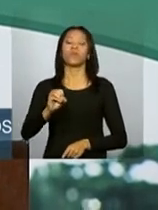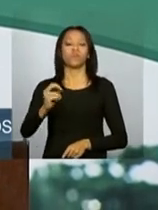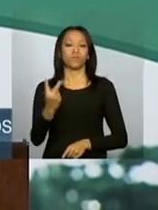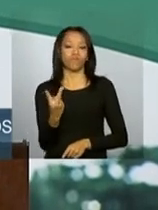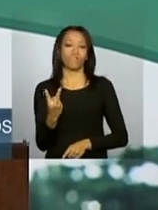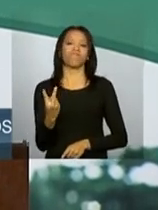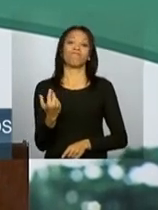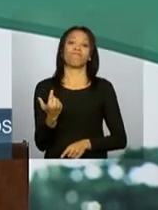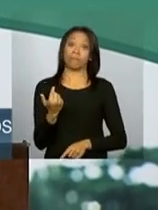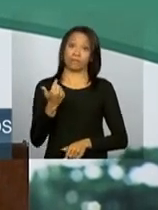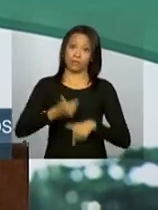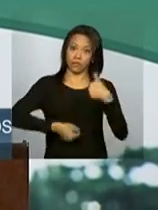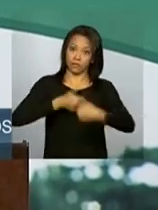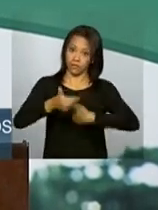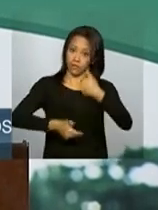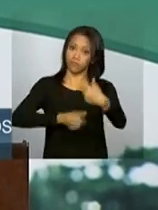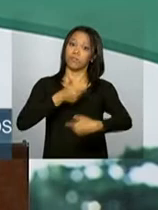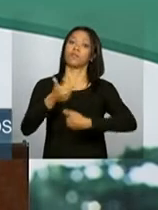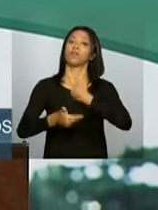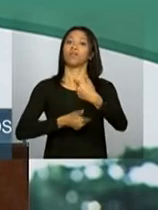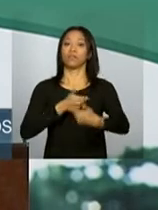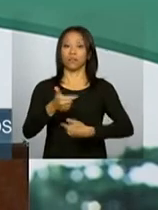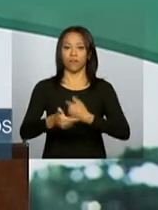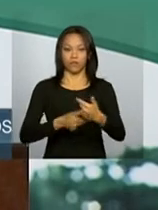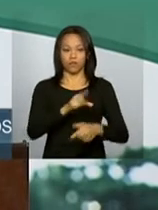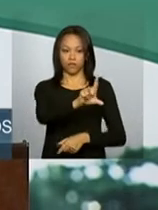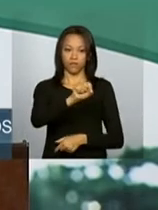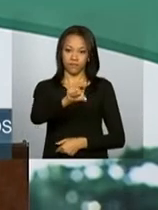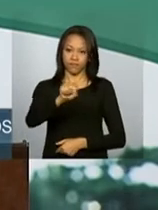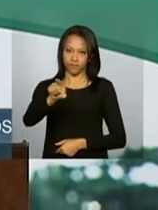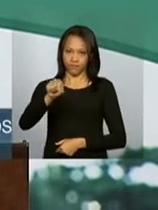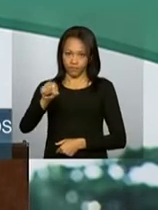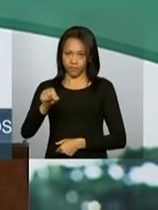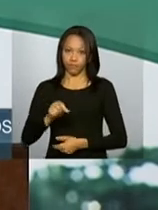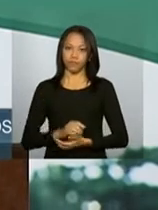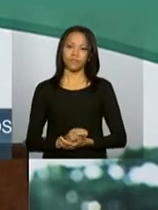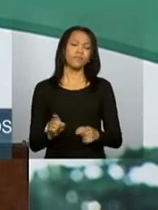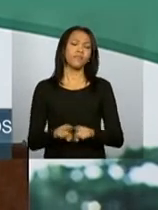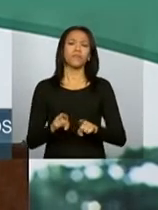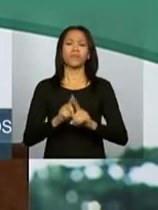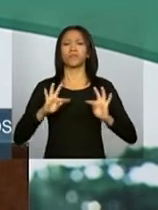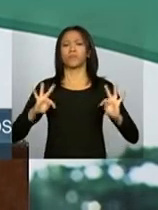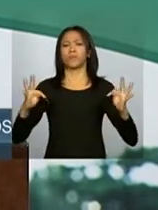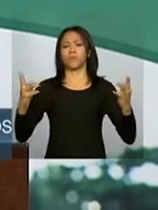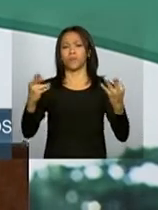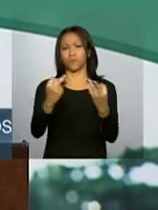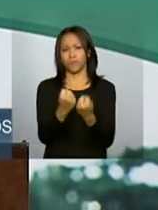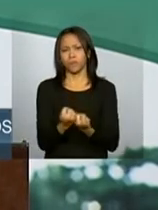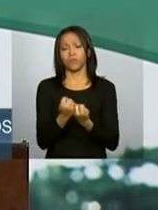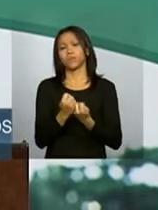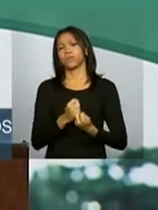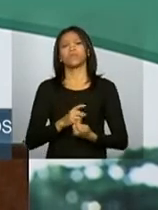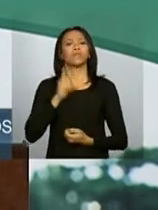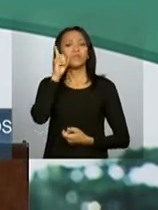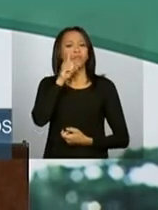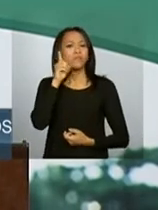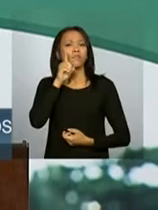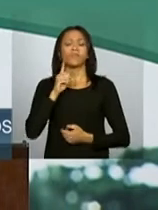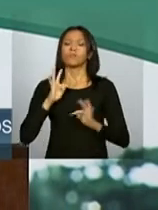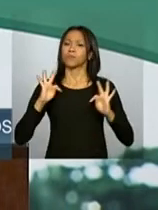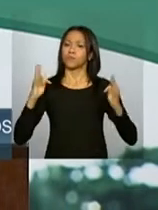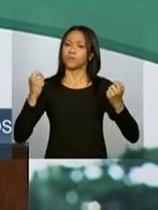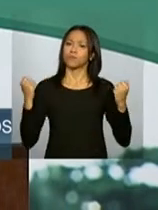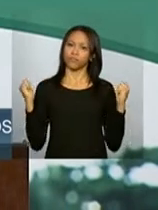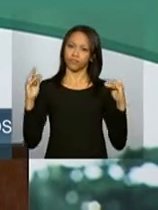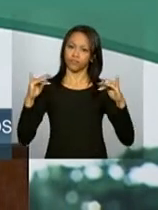trabalharam duramente nessas seleções. Cumprimentar todos os parlamentares aqui presentes,